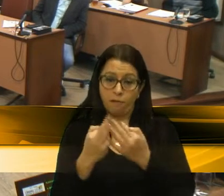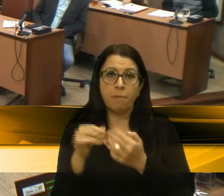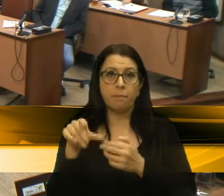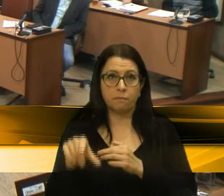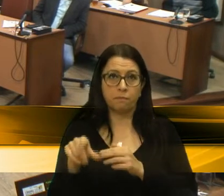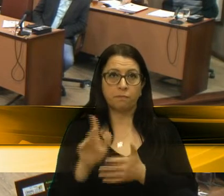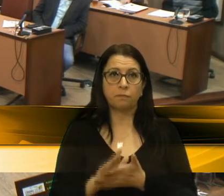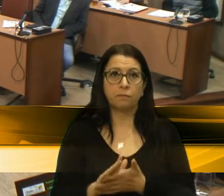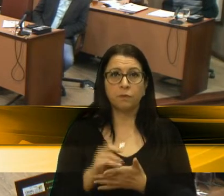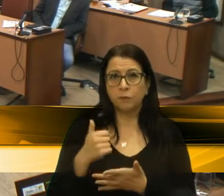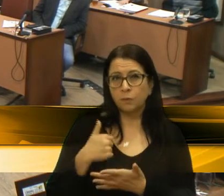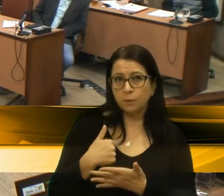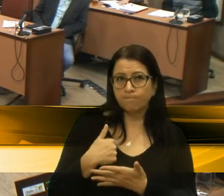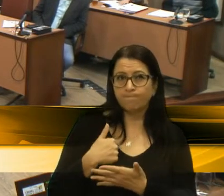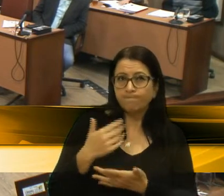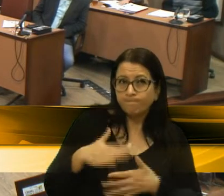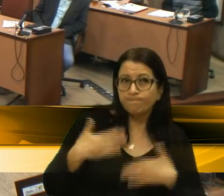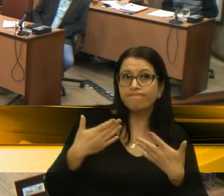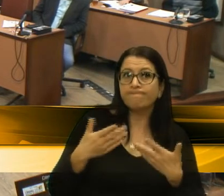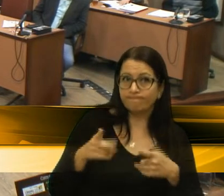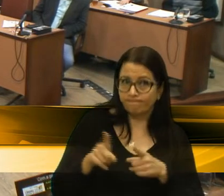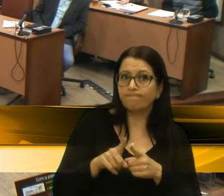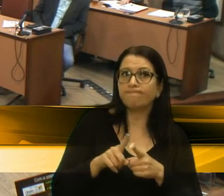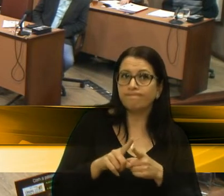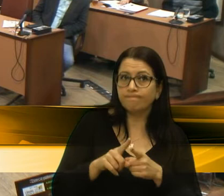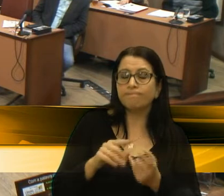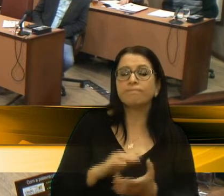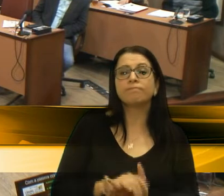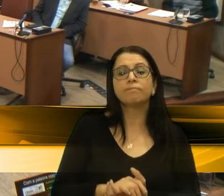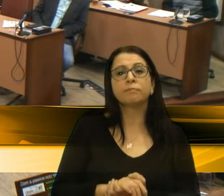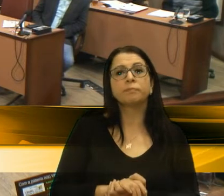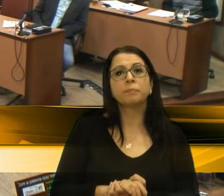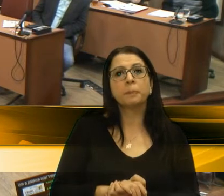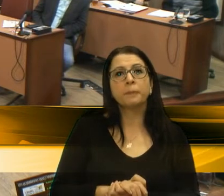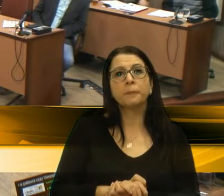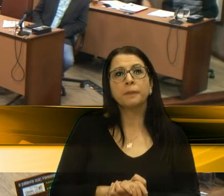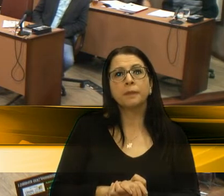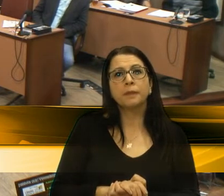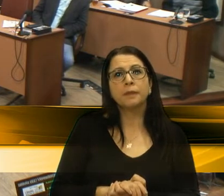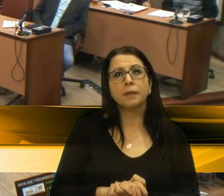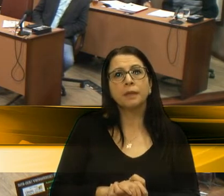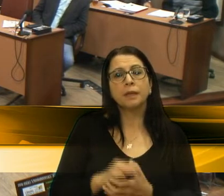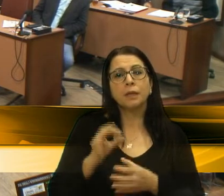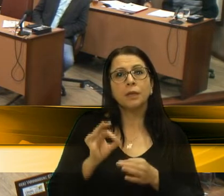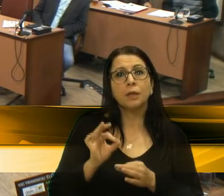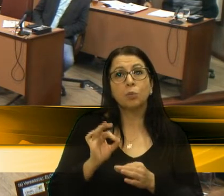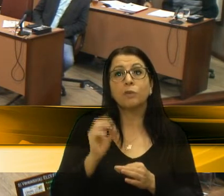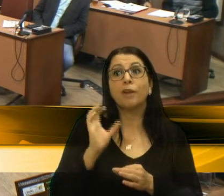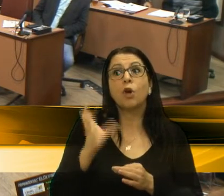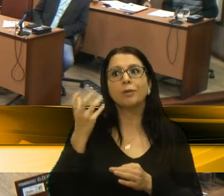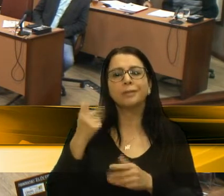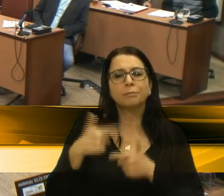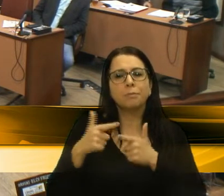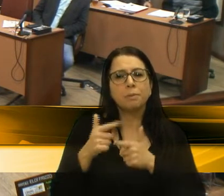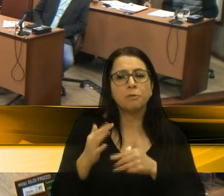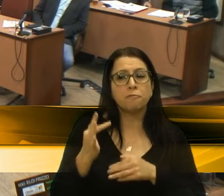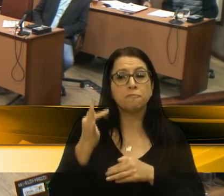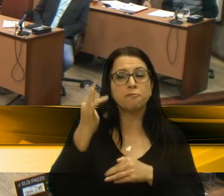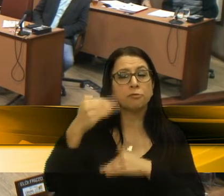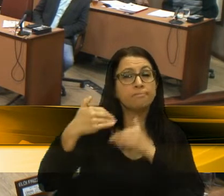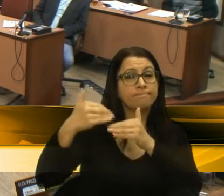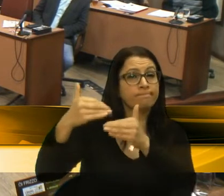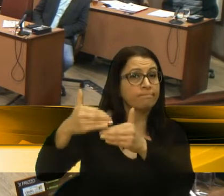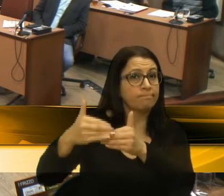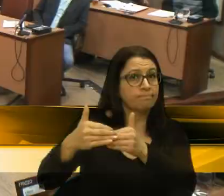que me assusta também com relação a isso é a jurisprudência que isso vai causar ali na frente. E